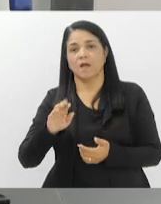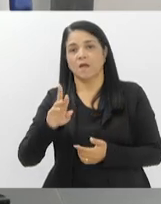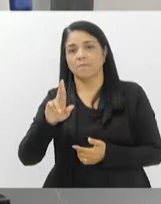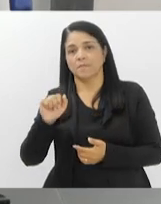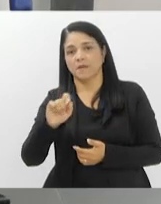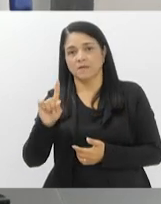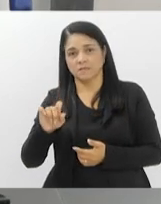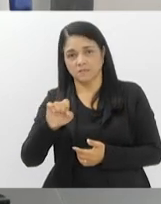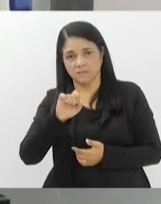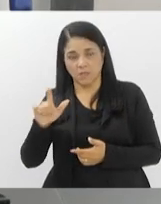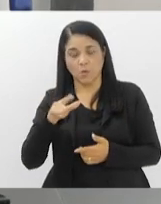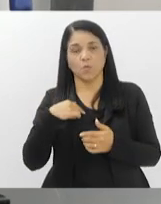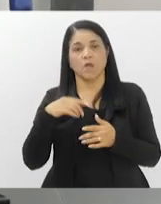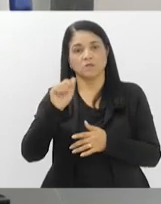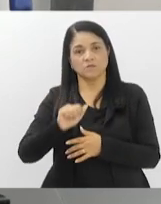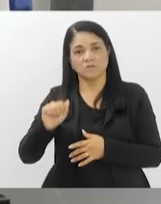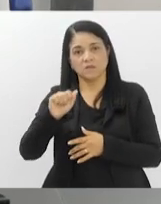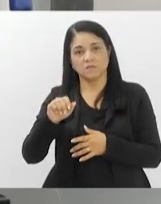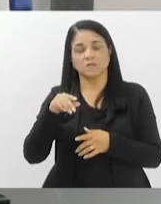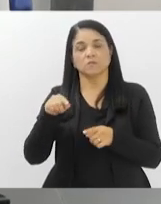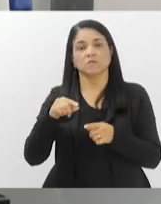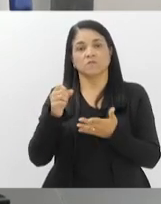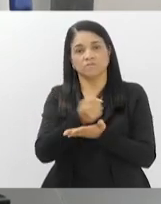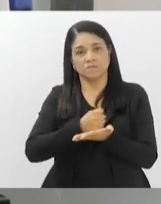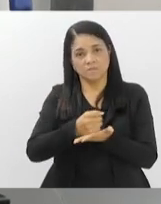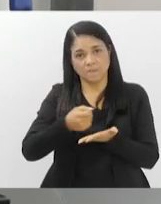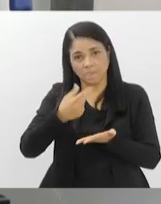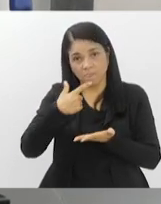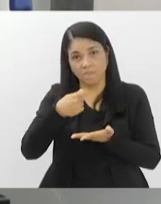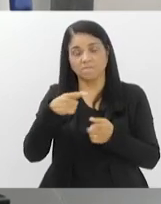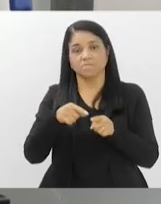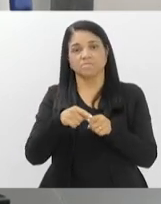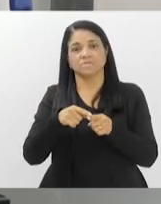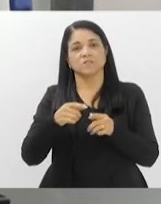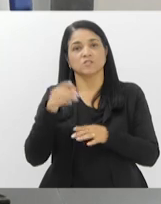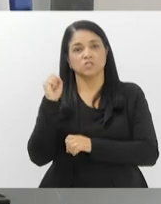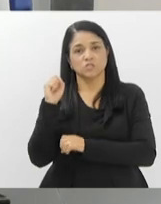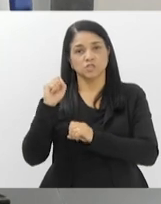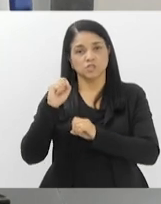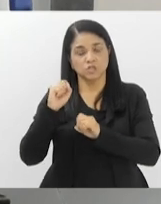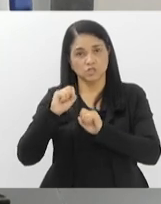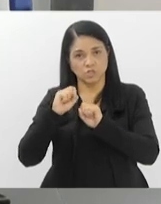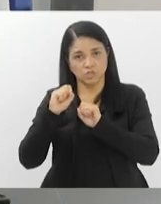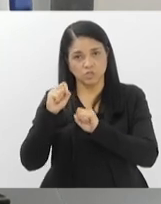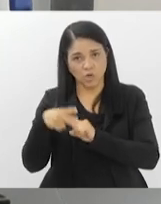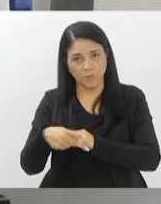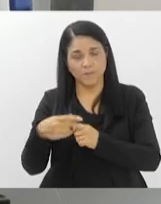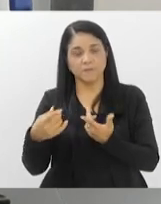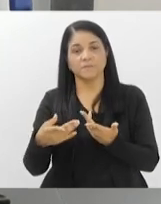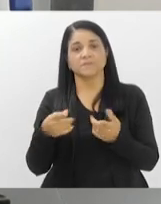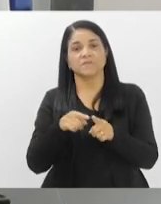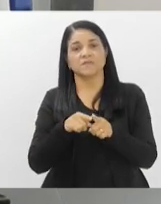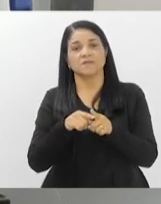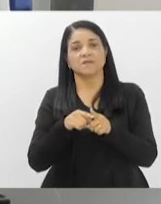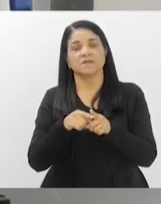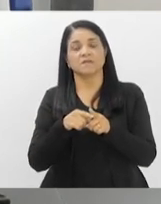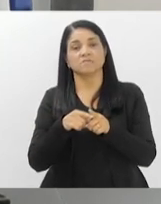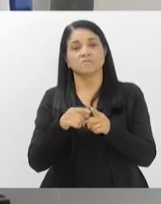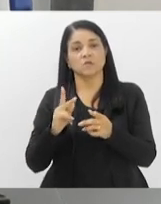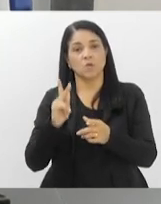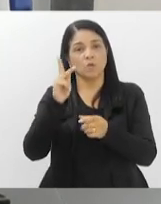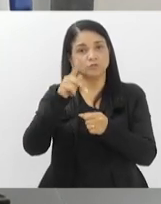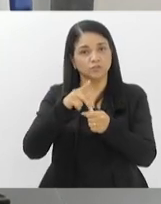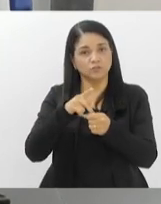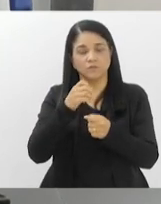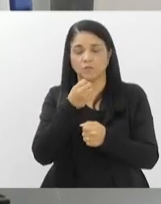Empresas de Mobilidade, Comércio Farmacêutico, Shopping Center, Gêneros Alimentícios, Comércio Varejista, Instituto Combustível